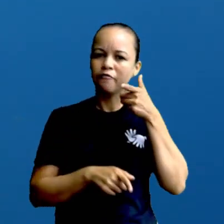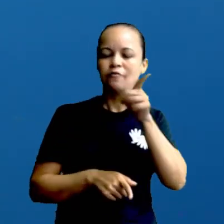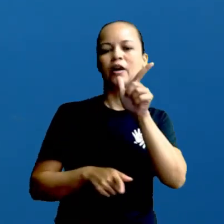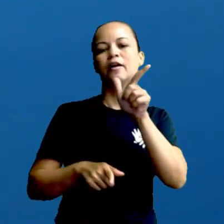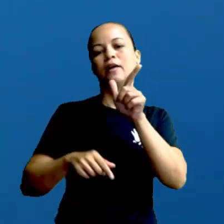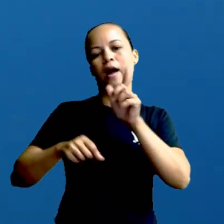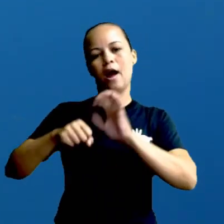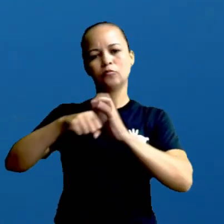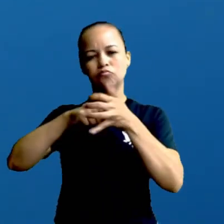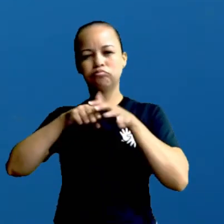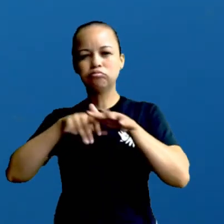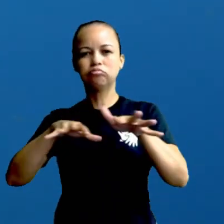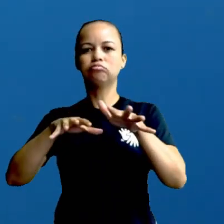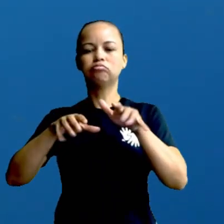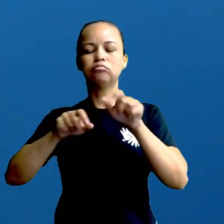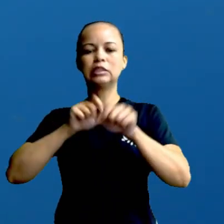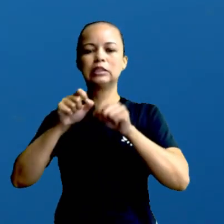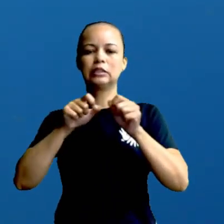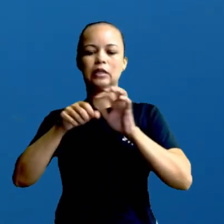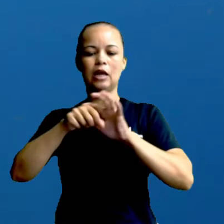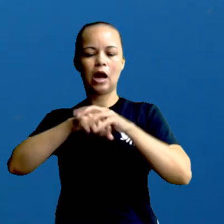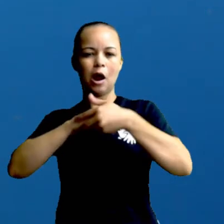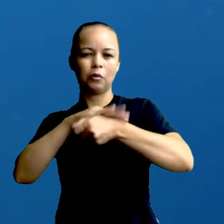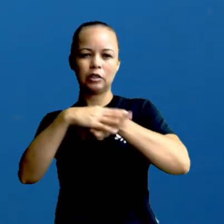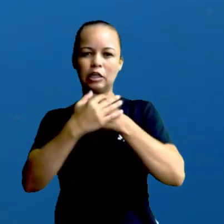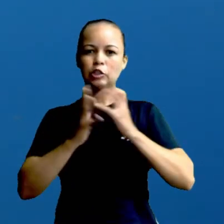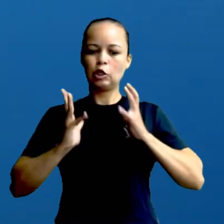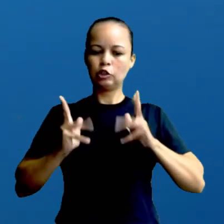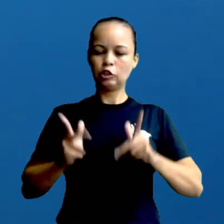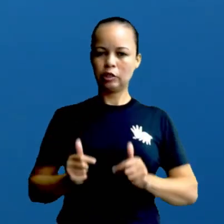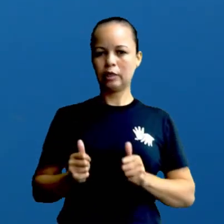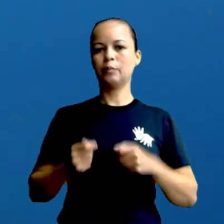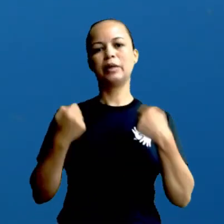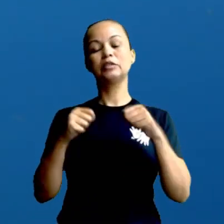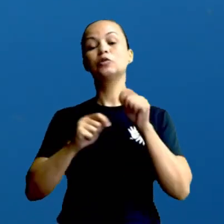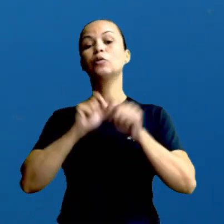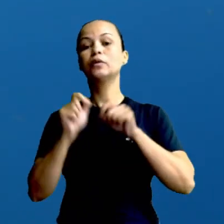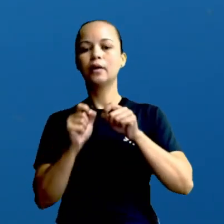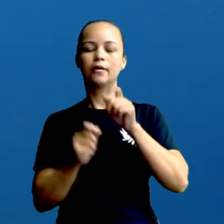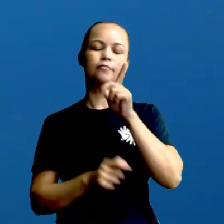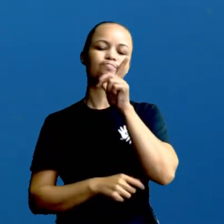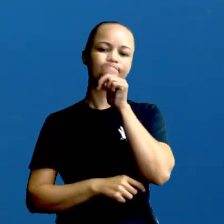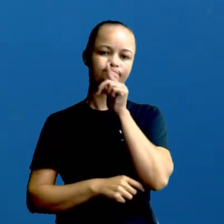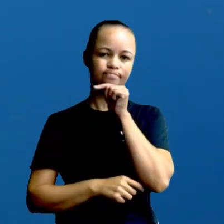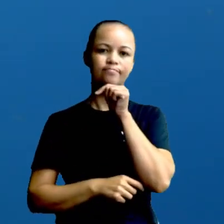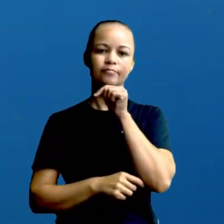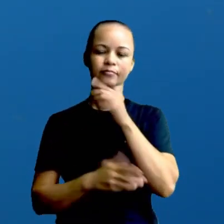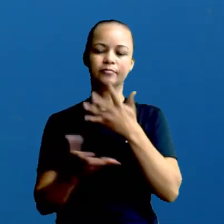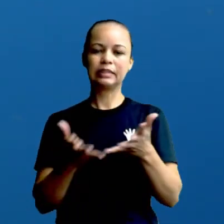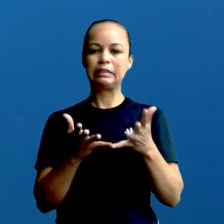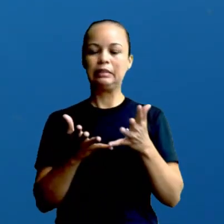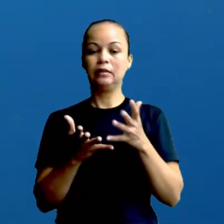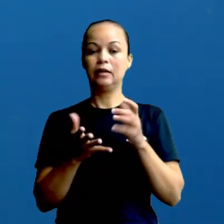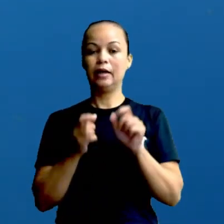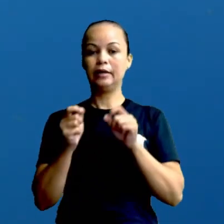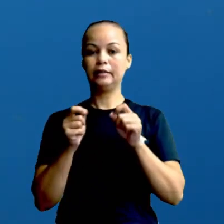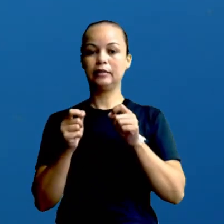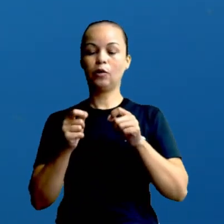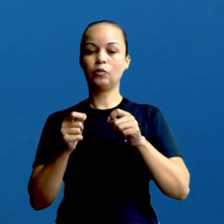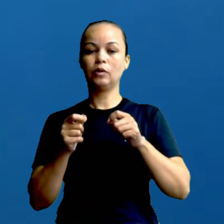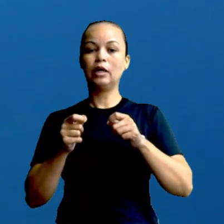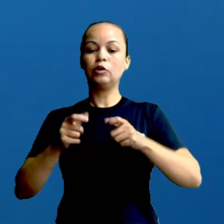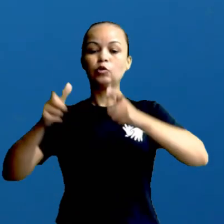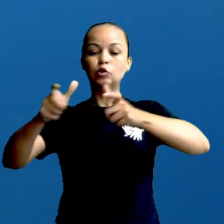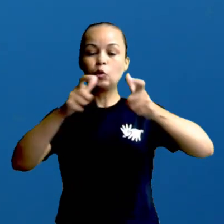ter essa consciência da higiene, do lavar as mãos, a gente precisou de água. Então os lugares que tinham precariedade, que